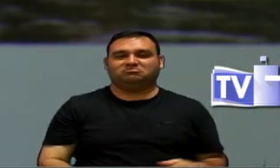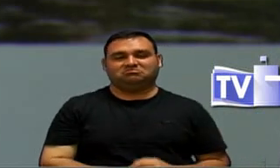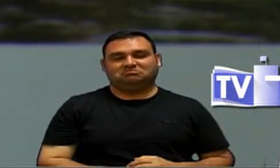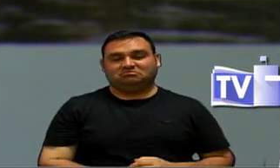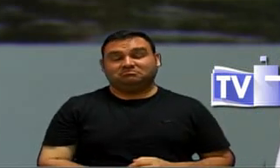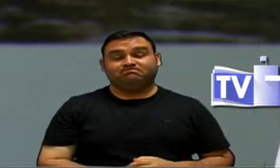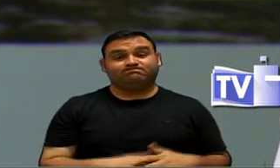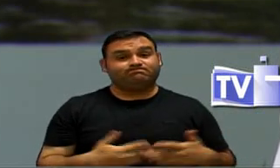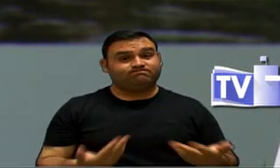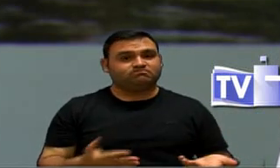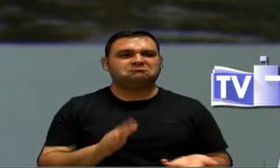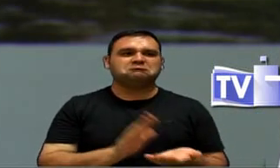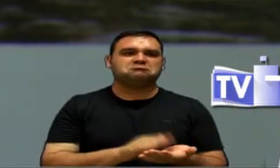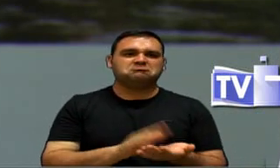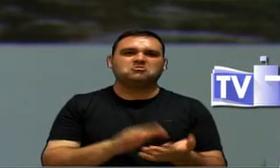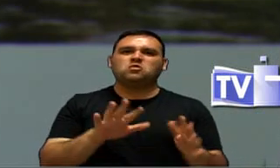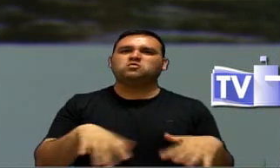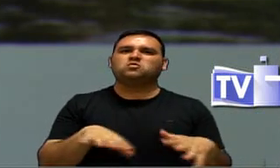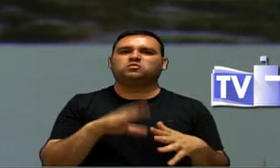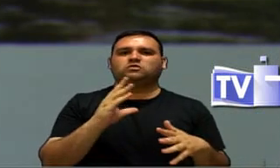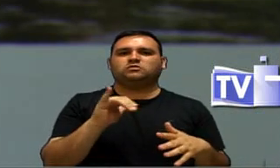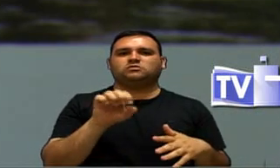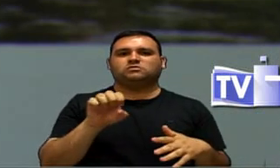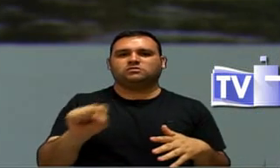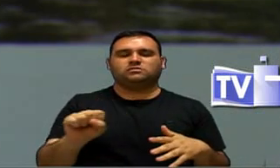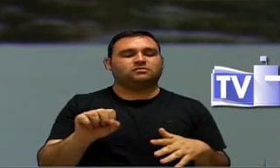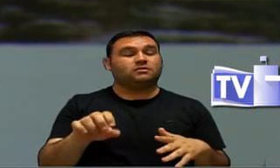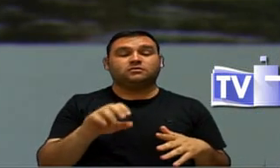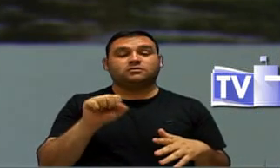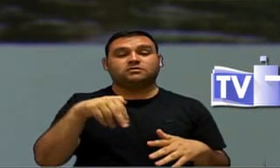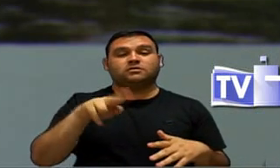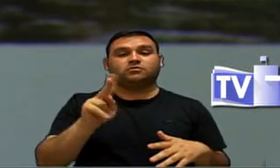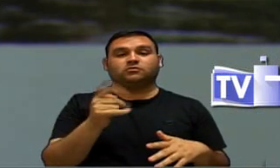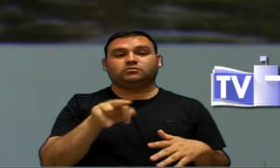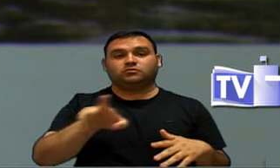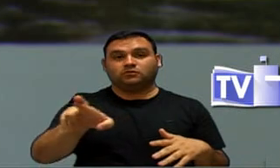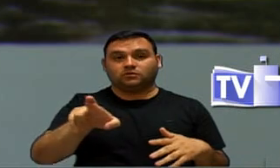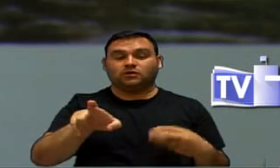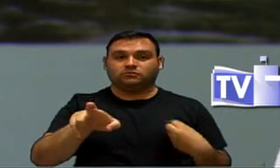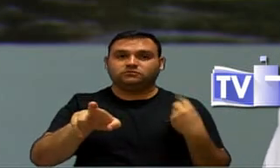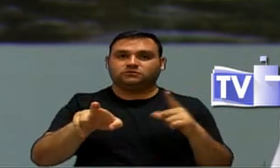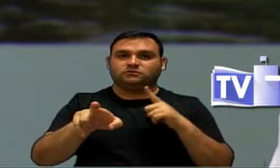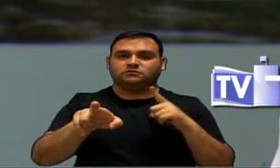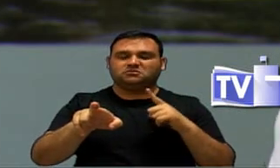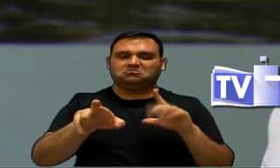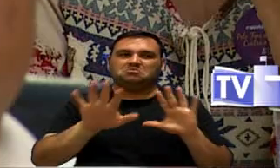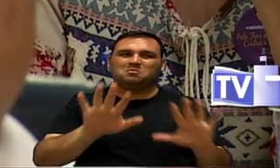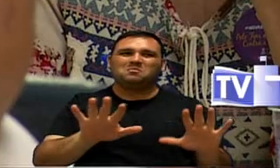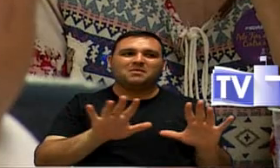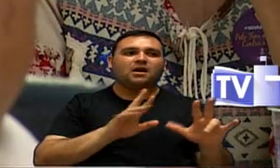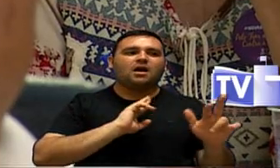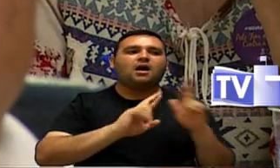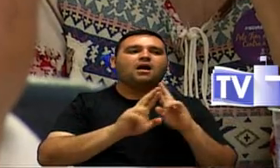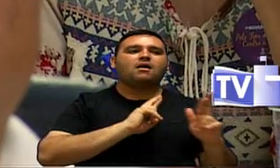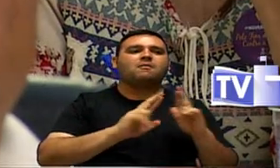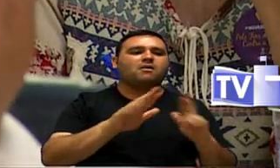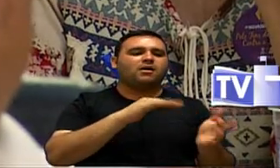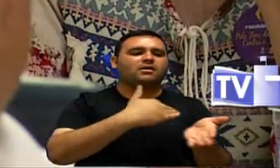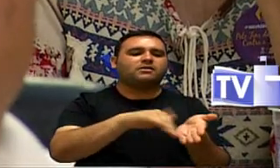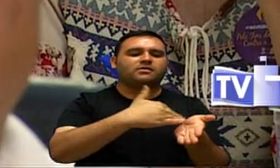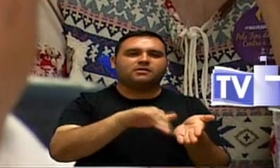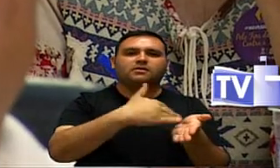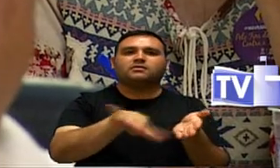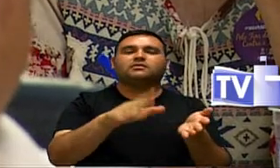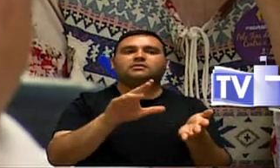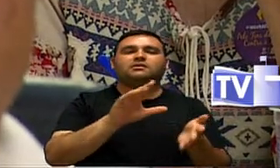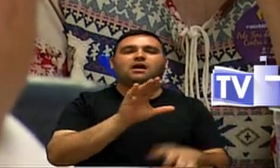aqui. Parabenizo as meninas da CIAS, que estão aqui, do Sim Mulher, que estão aqui presentes. Mas quem responde por essa secretaria,